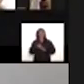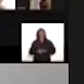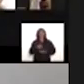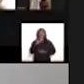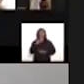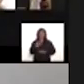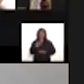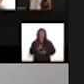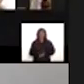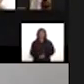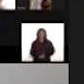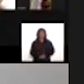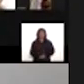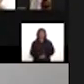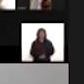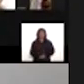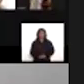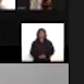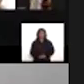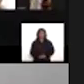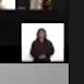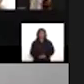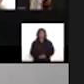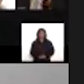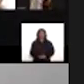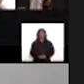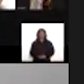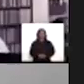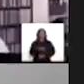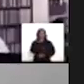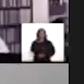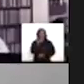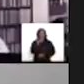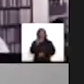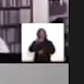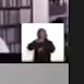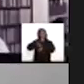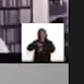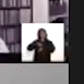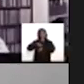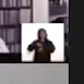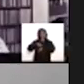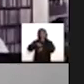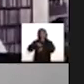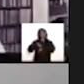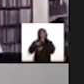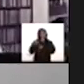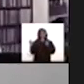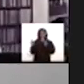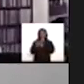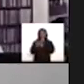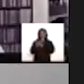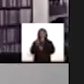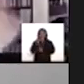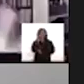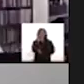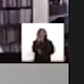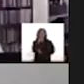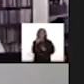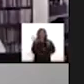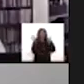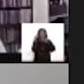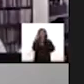sessão extraordinária, quando ele entrou em plenário a primeira vez, o deputado Márcio Pacheco, presidente da CCJ, há de se